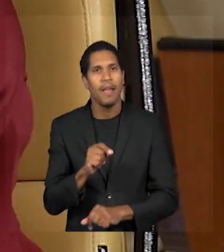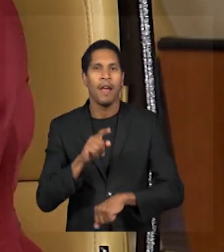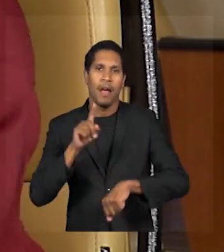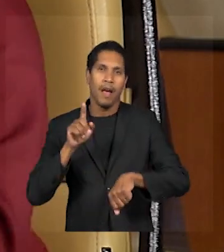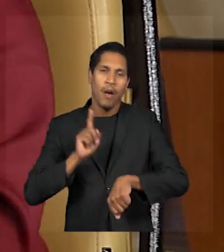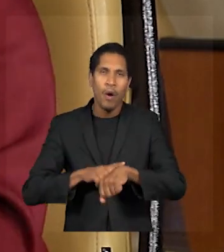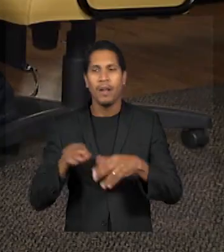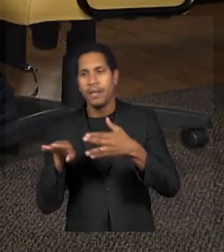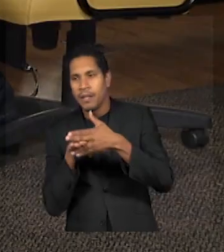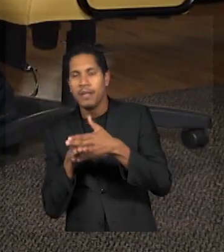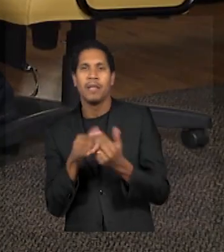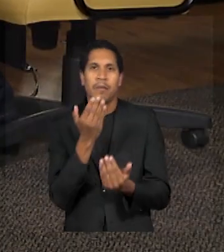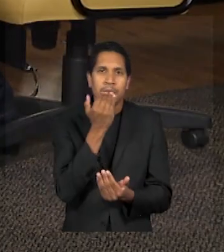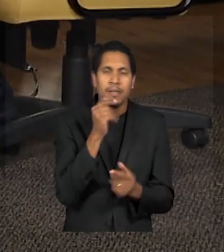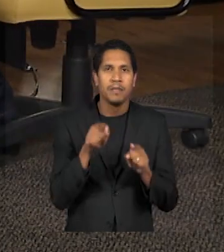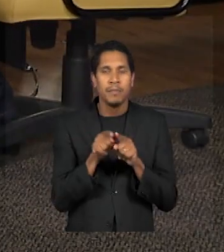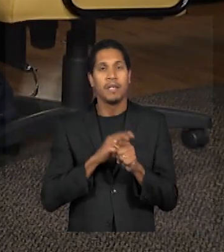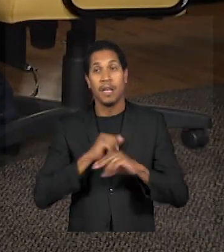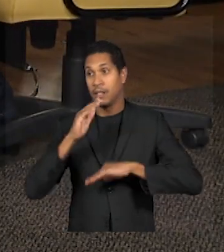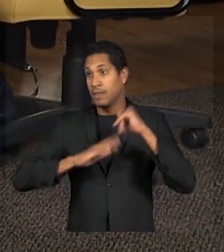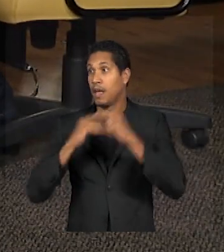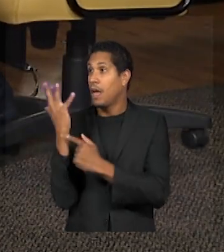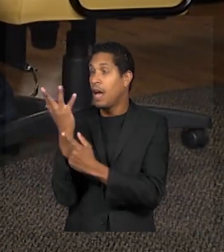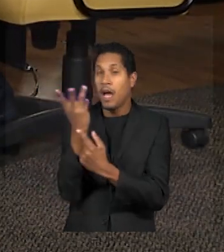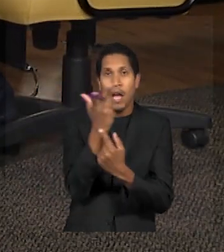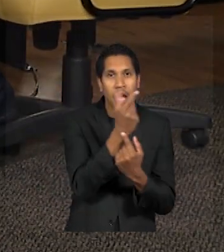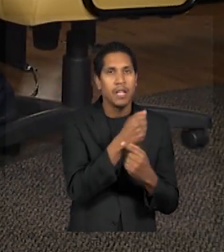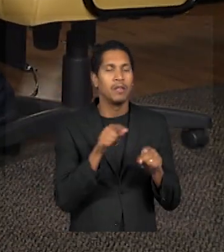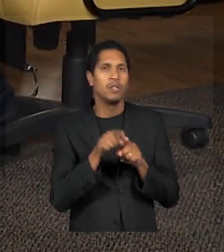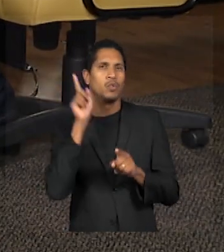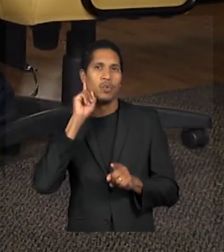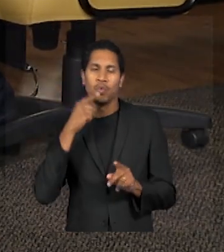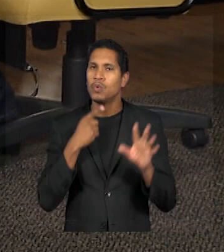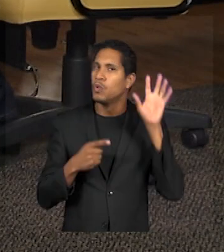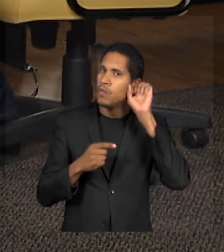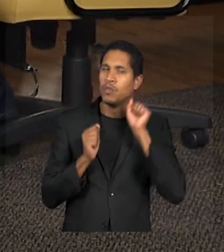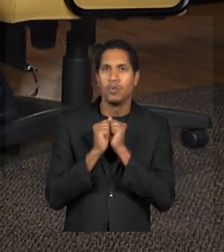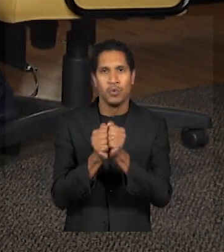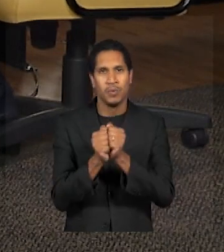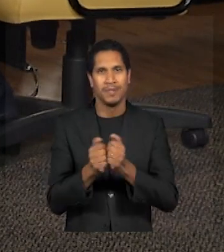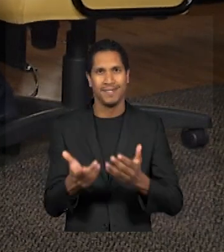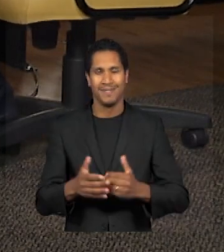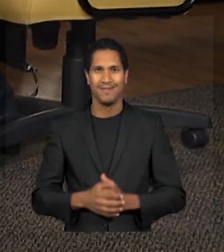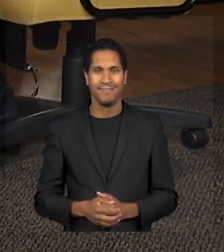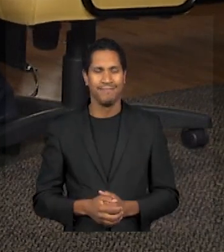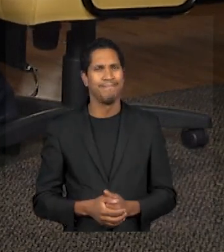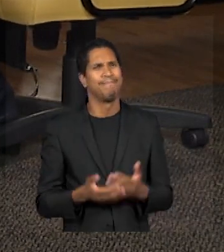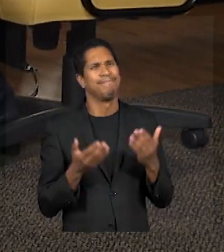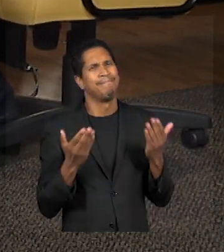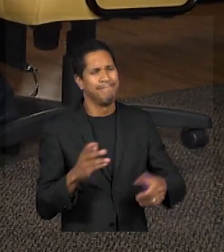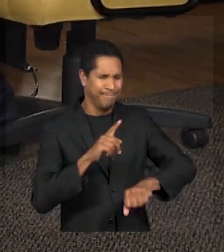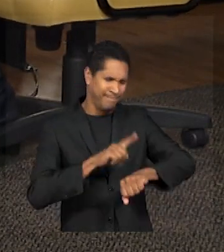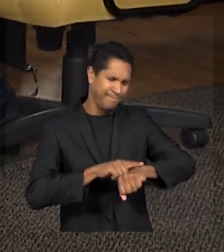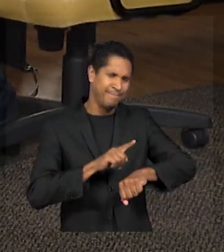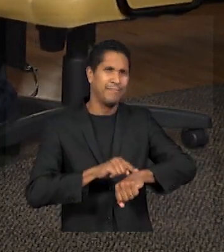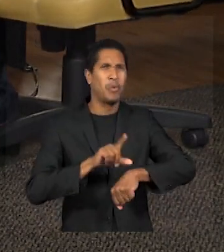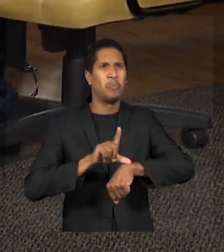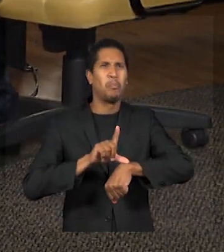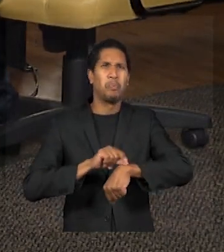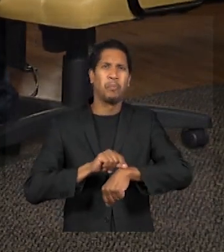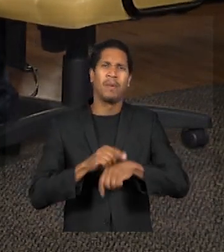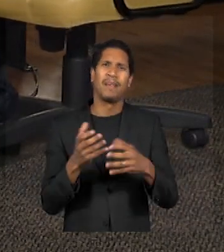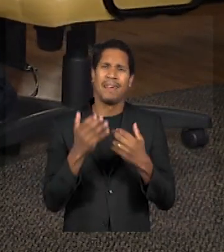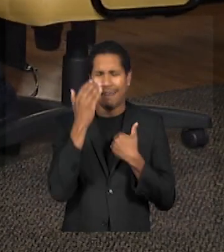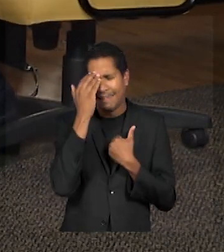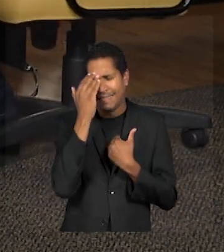horas de alimentação, as atividades artísticas, surdos e ouvintes. Professora, infelizmente nosso tempo acabou. Eu